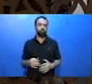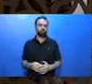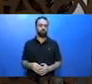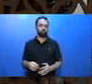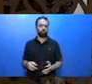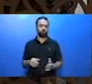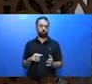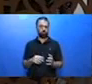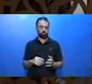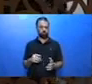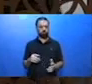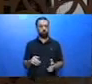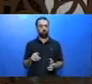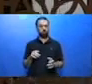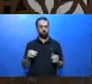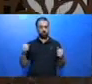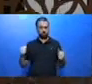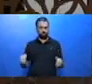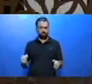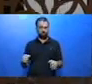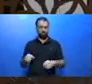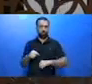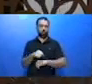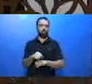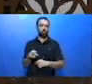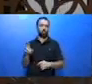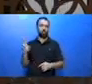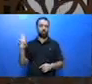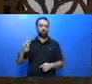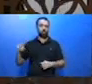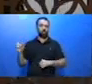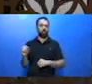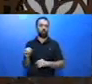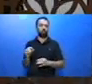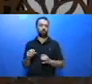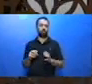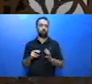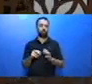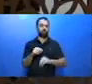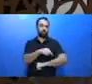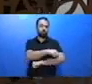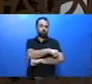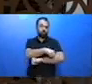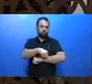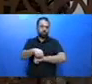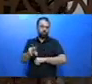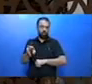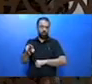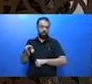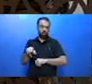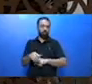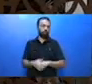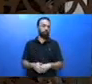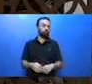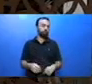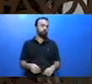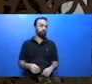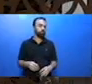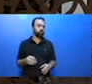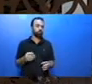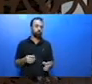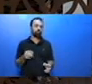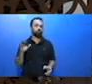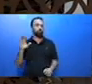bem útil. Com as minhas mãos e os meus braços, meus pés,